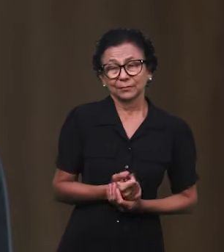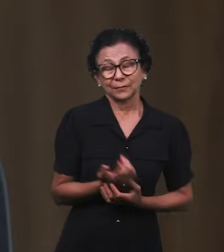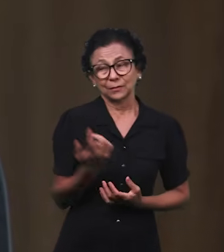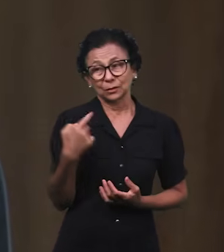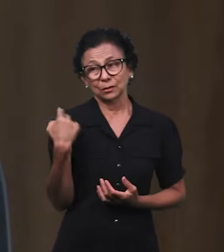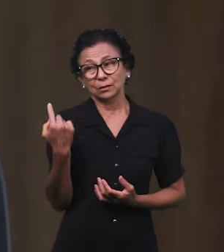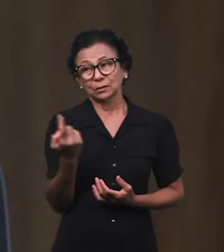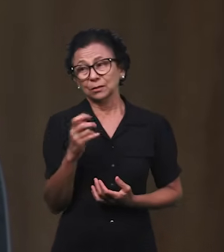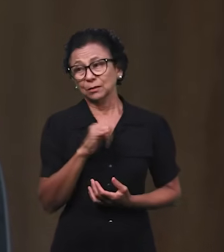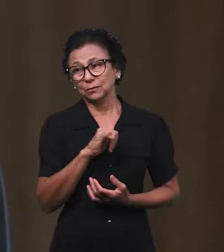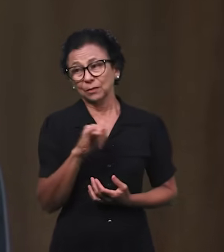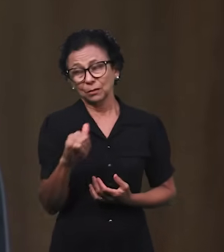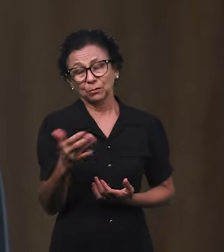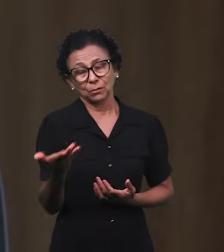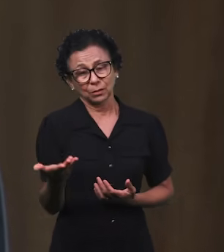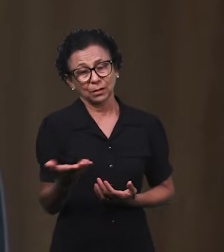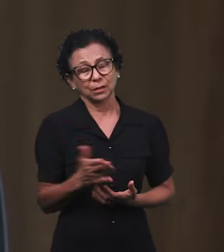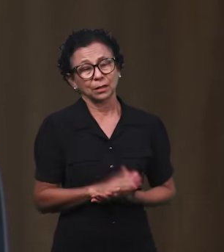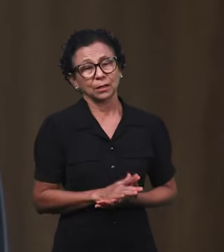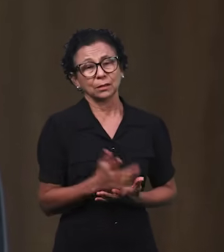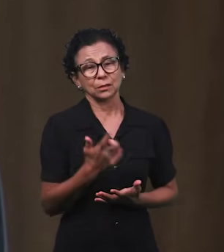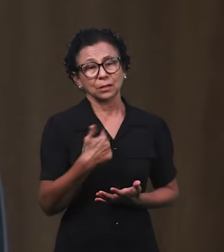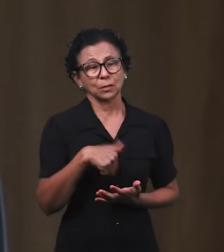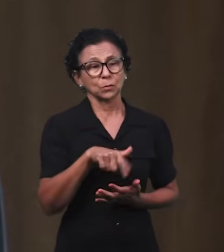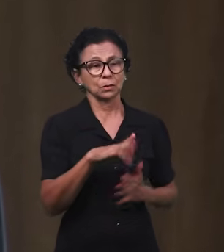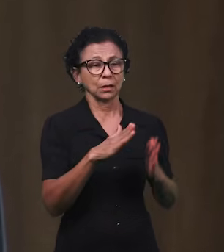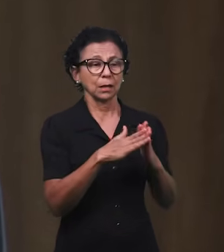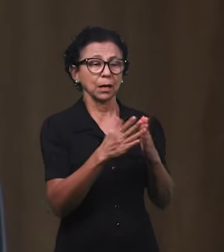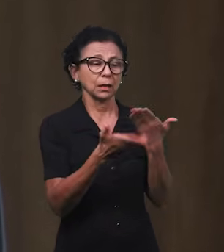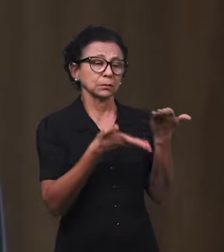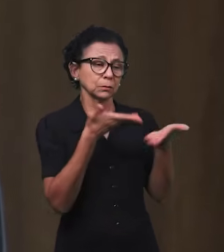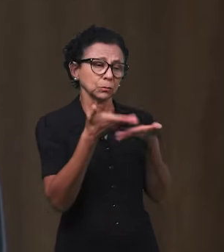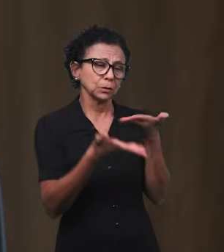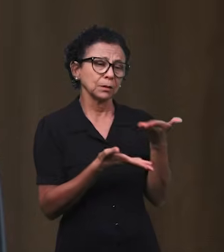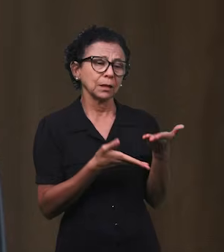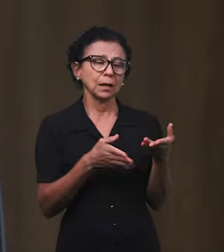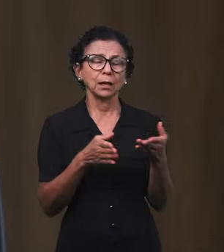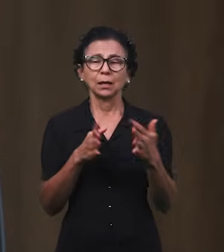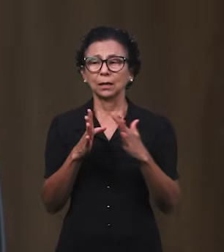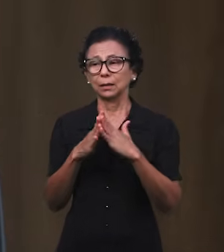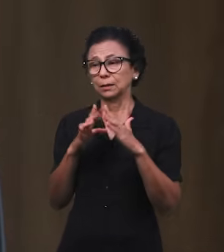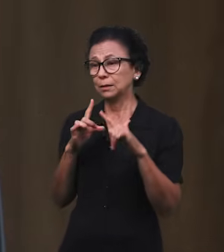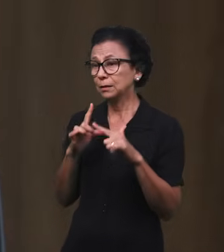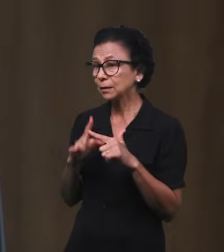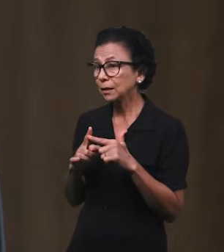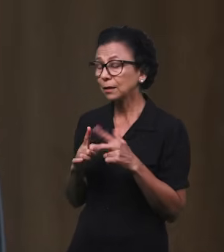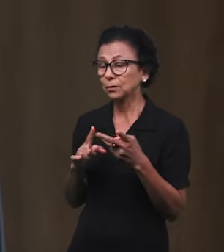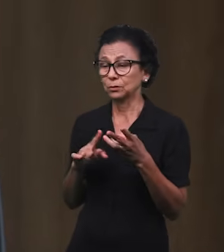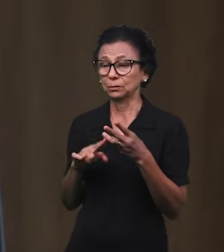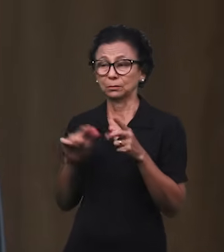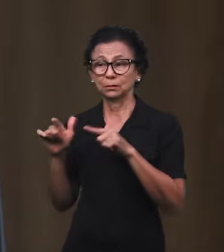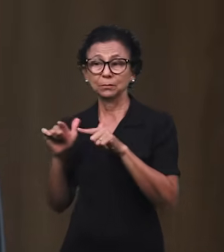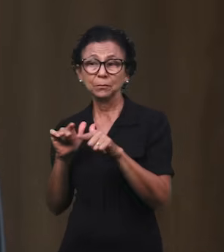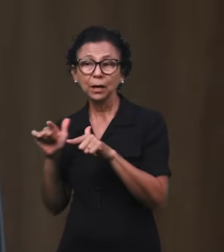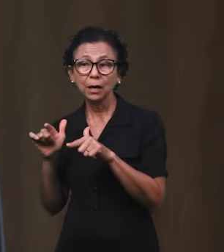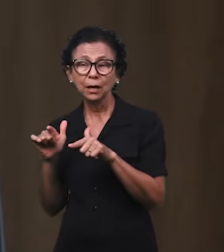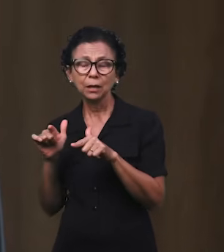tem a casa, a gente tem a igreja, a gente tem o trabalho. Então, você tem que aprender a administrar isso. Mas de que